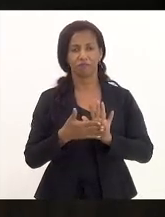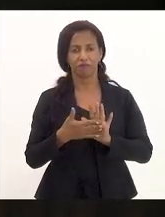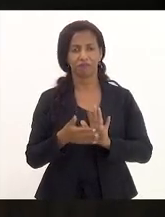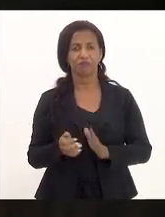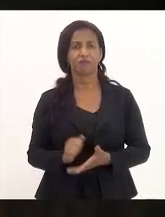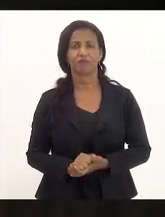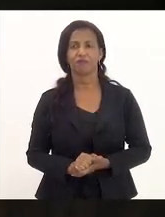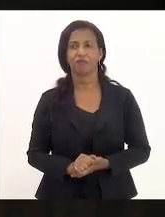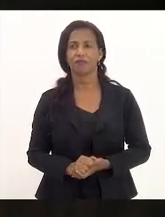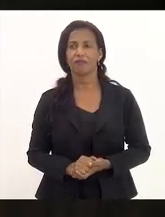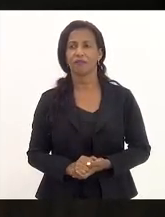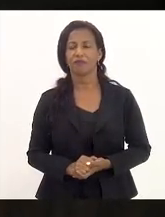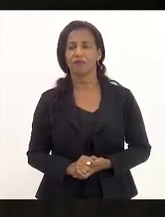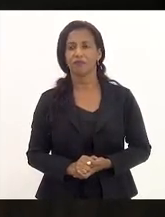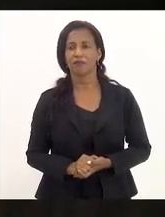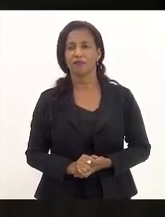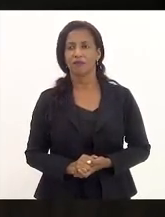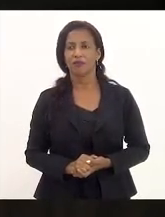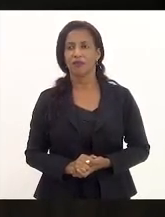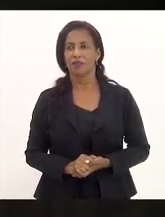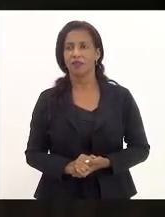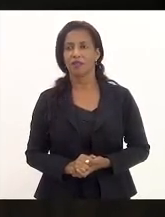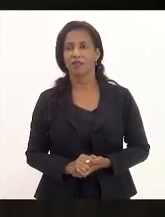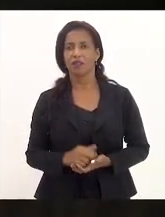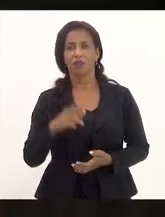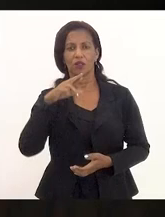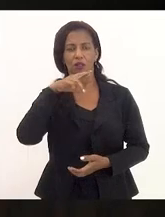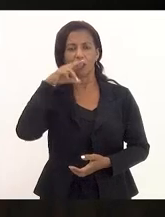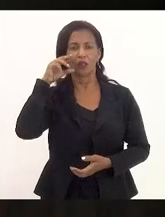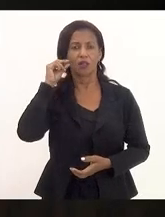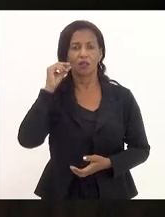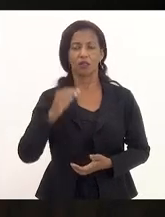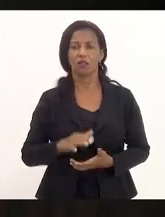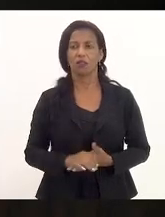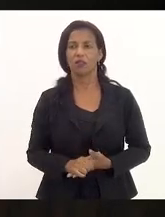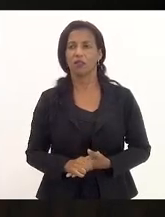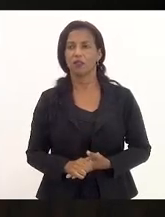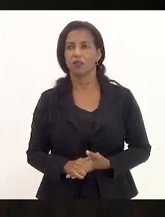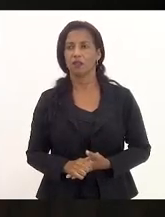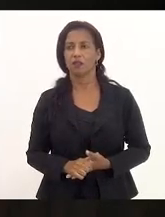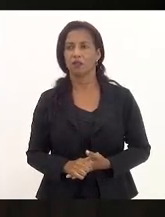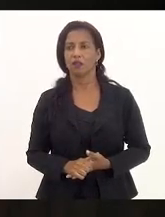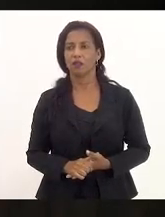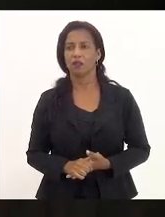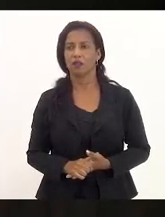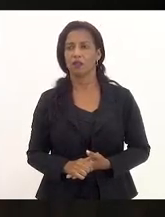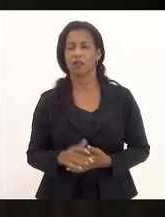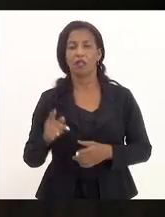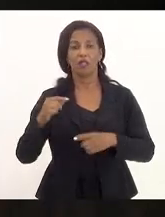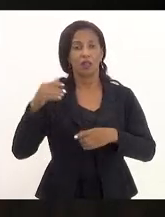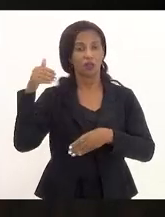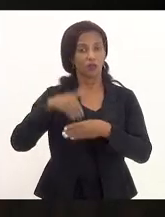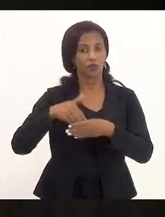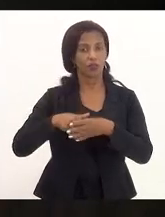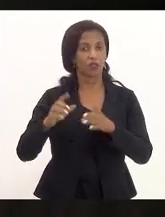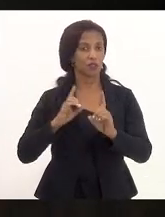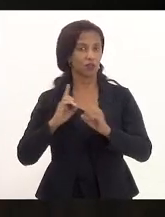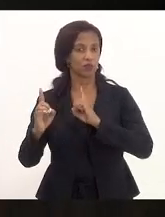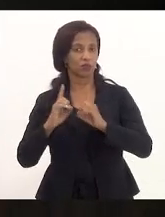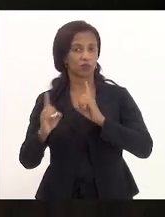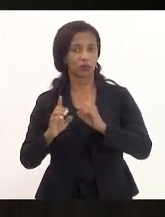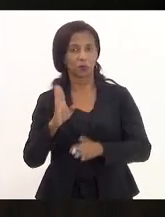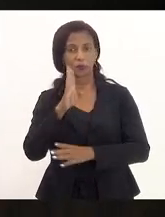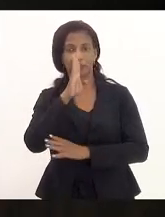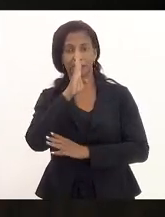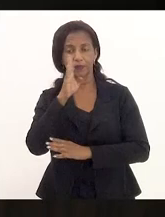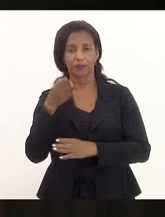Internas e Proposição Externa, favorável relator, deputado Rosenberg. Em discussão. Não haveria o que queira discutir, encerrada a discussão. votação. Os senhores que aprovam